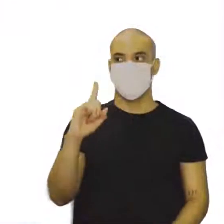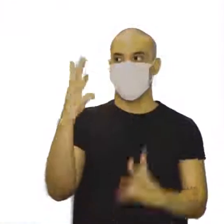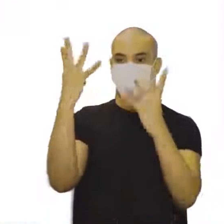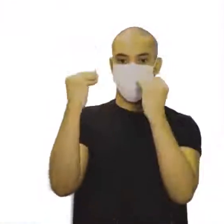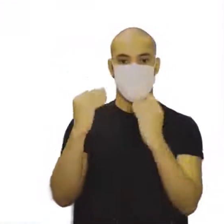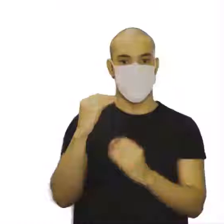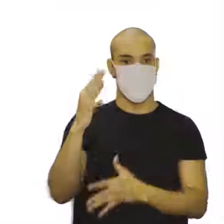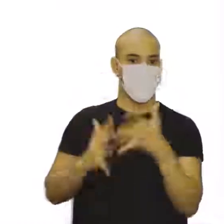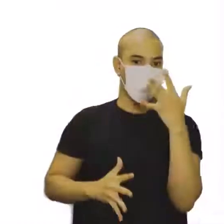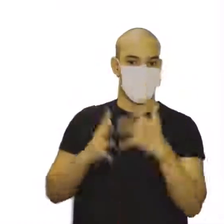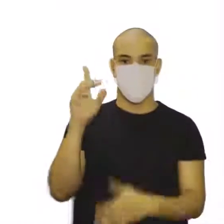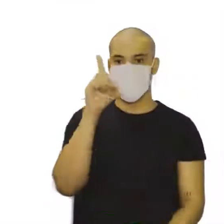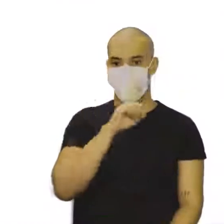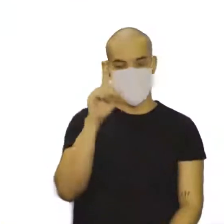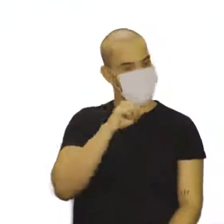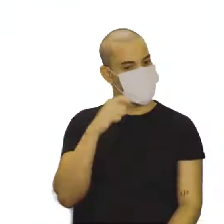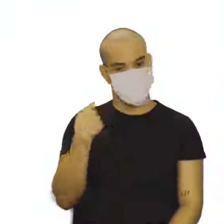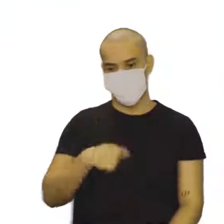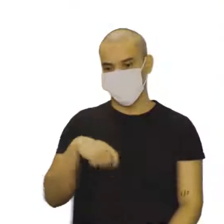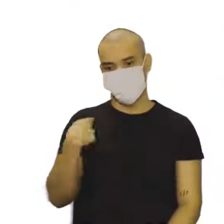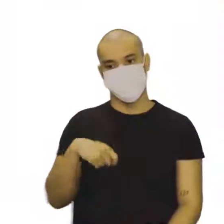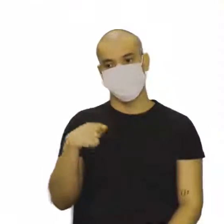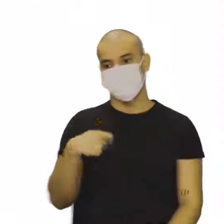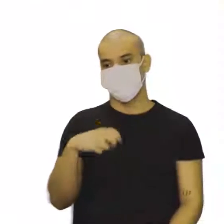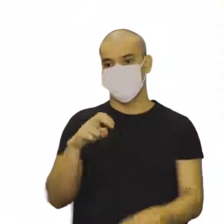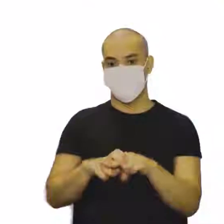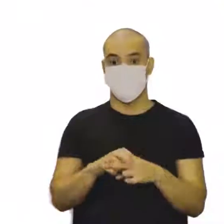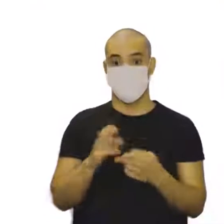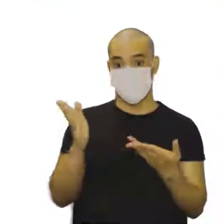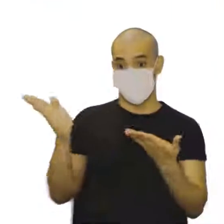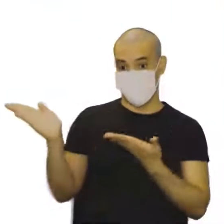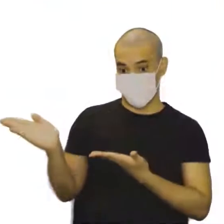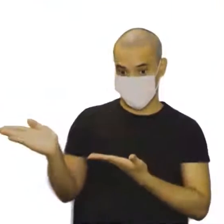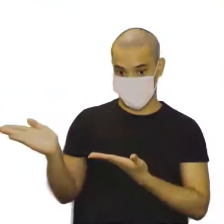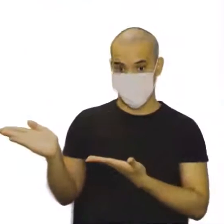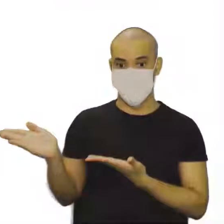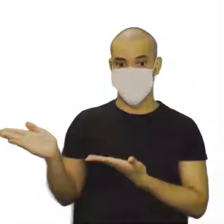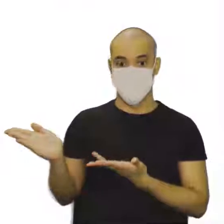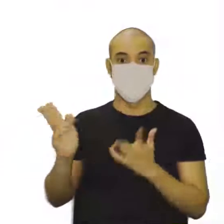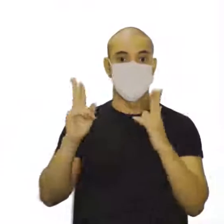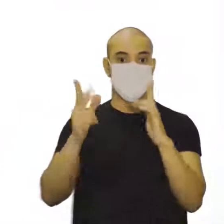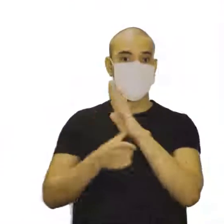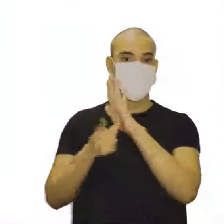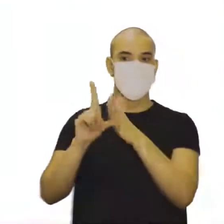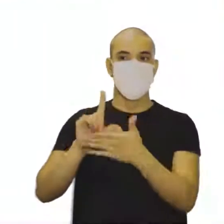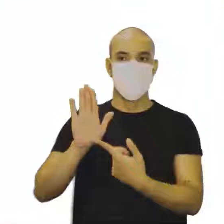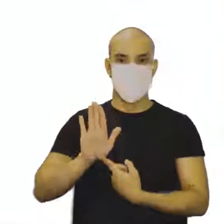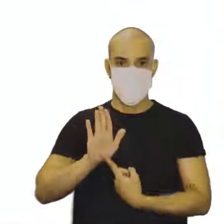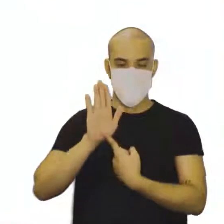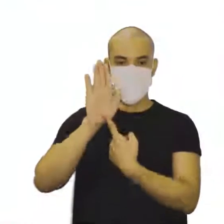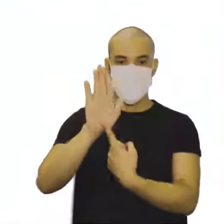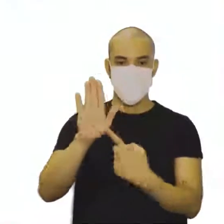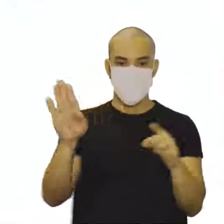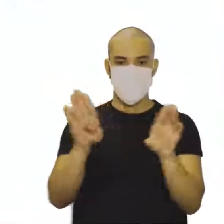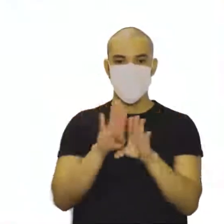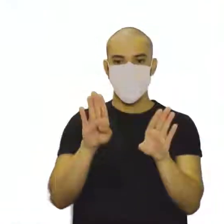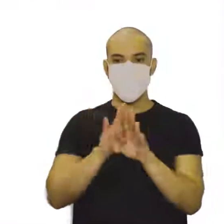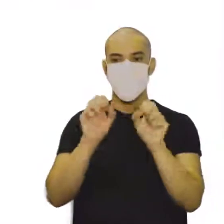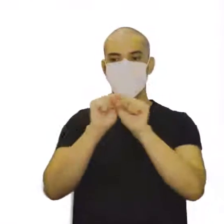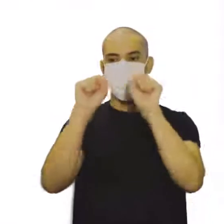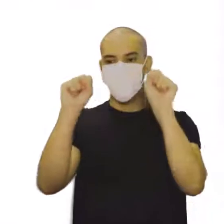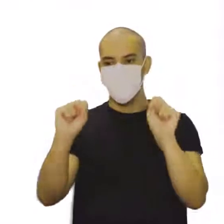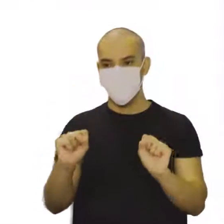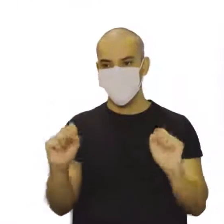perturbações, defeitos e falhas diversas. Então, como está aqui nessa figura e como eu mostrei outras figuras, os